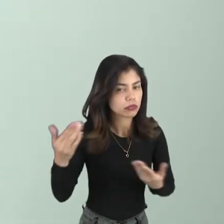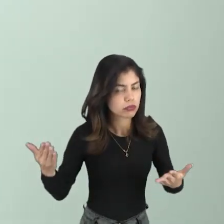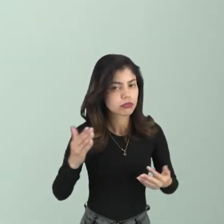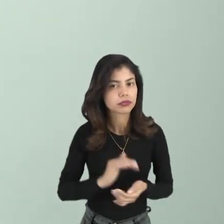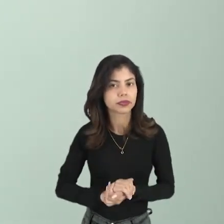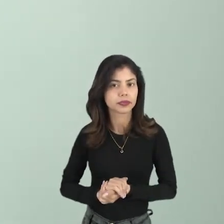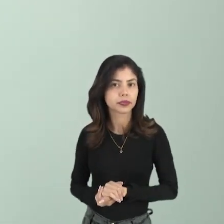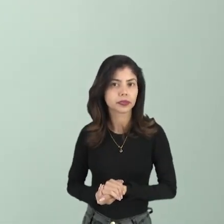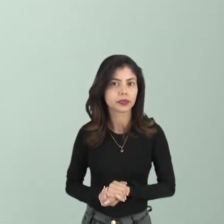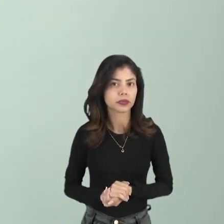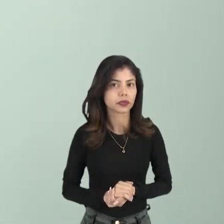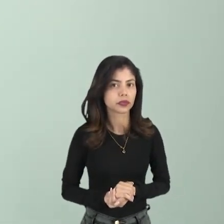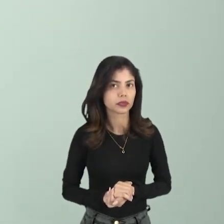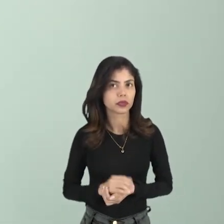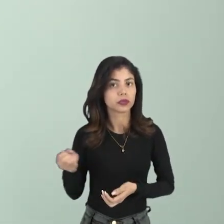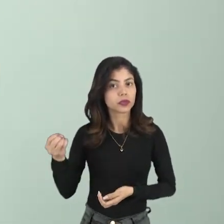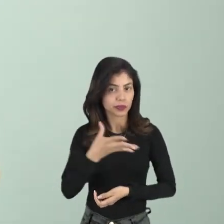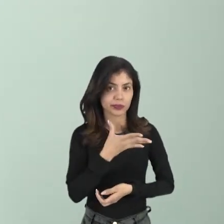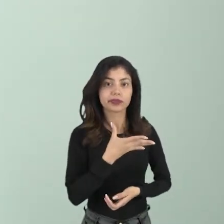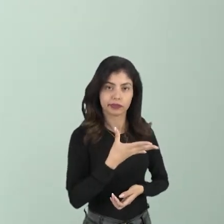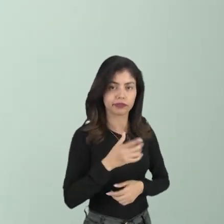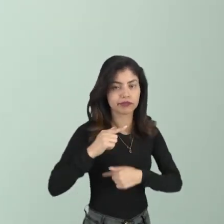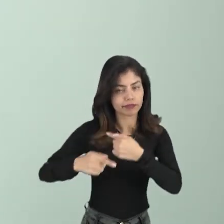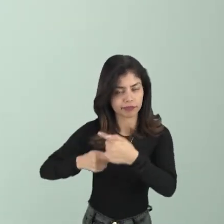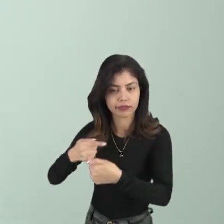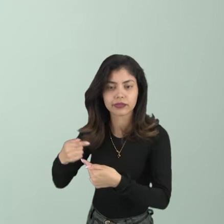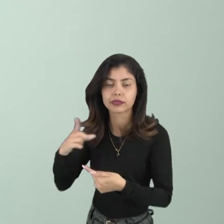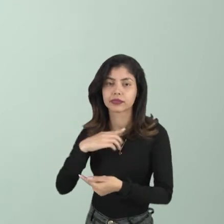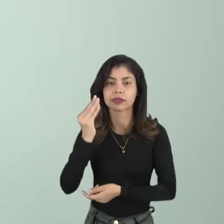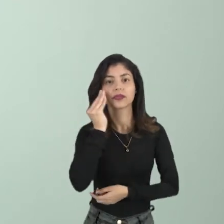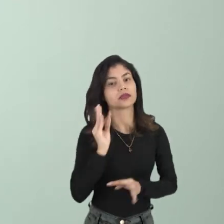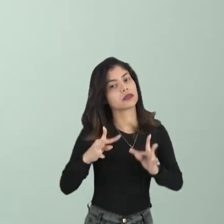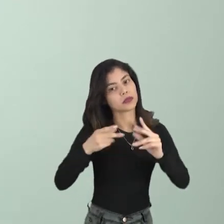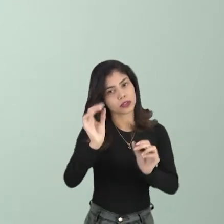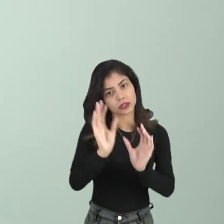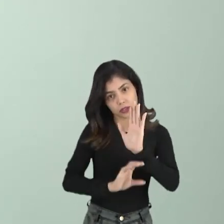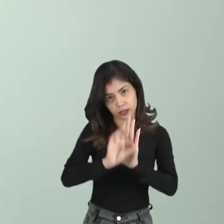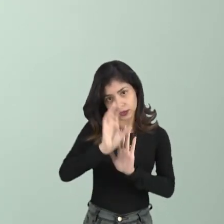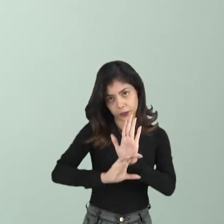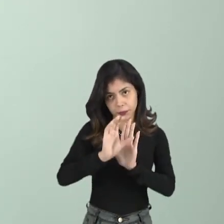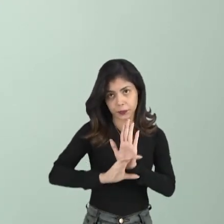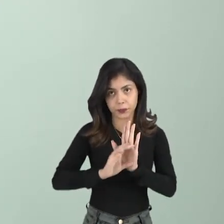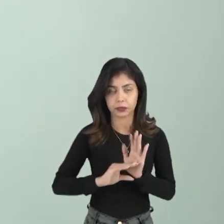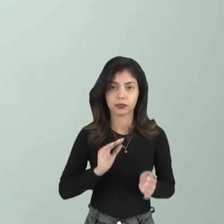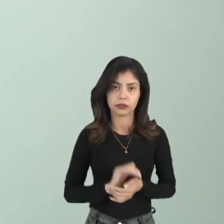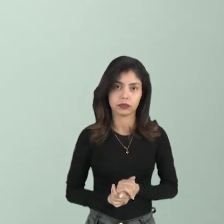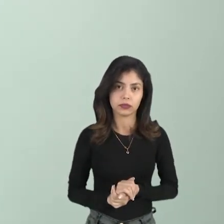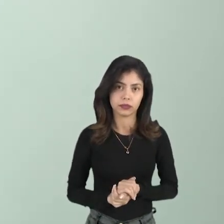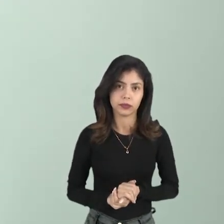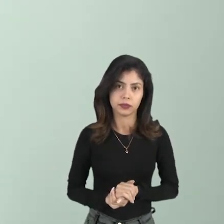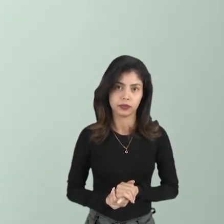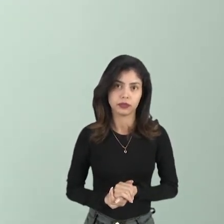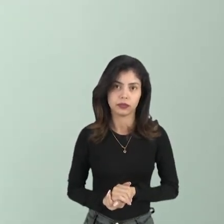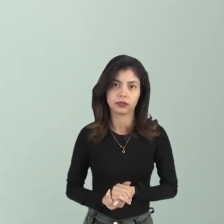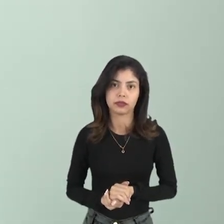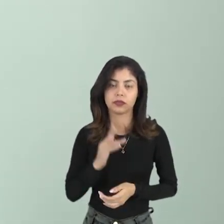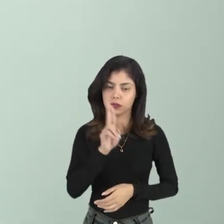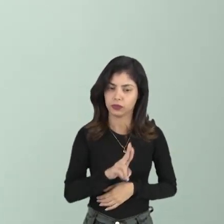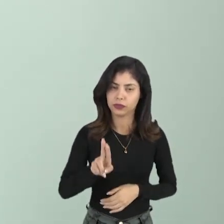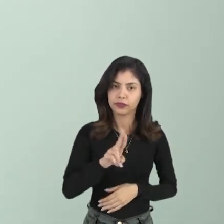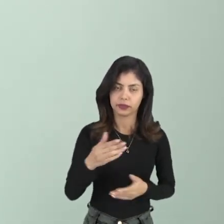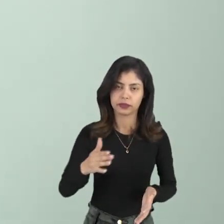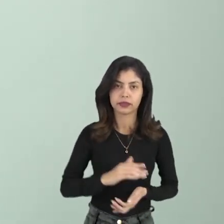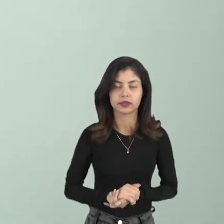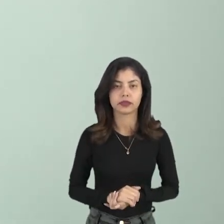utilidade, né? Que é essa nova geração que tem todo esse conceito de sustentabilidade, de